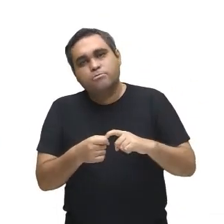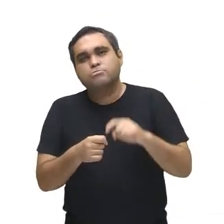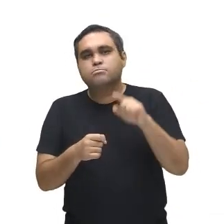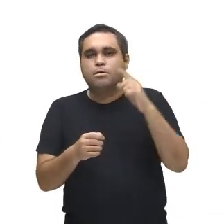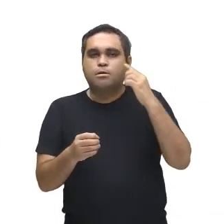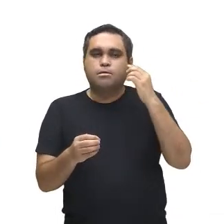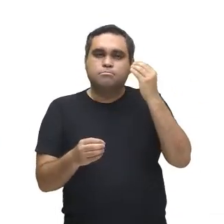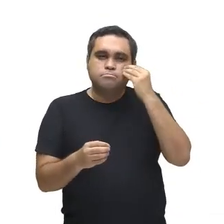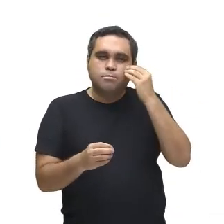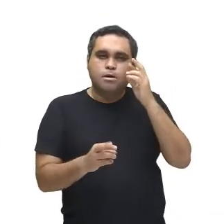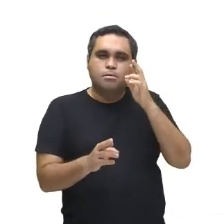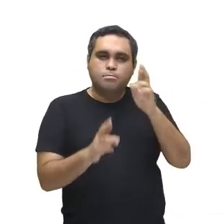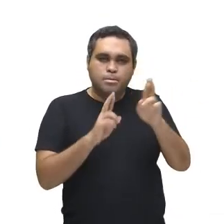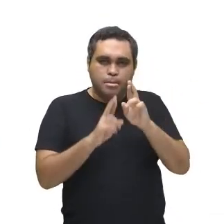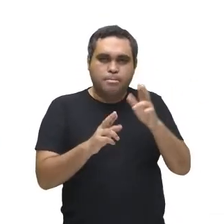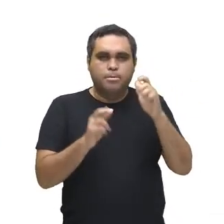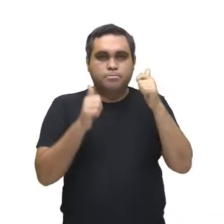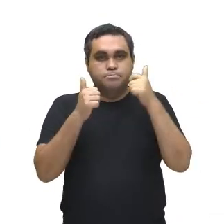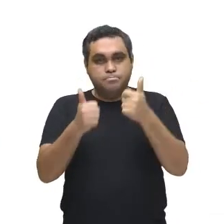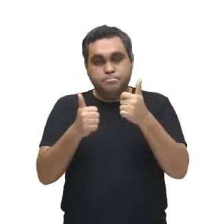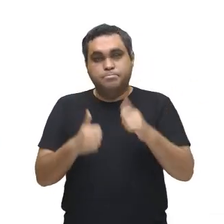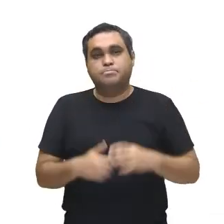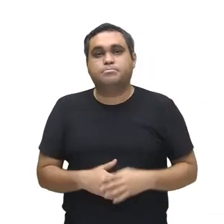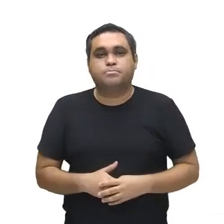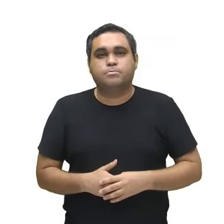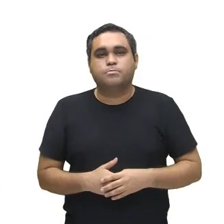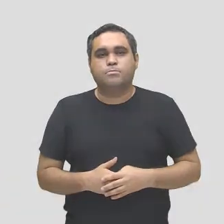vocês e com o nosso momento de interatividade.